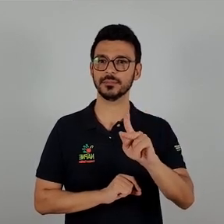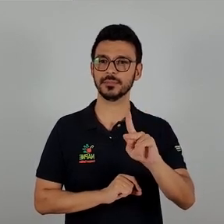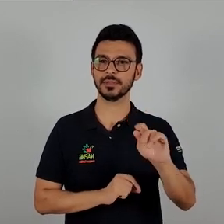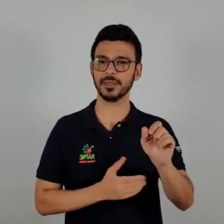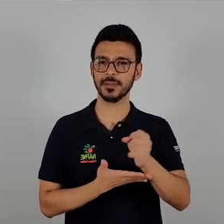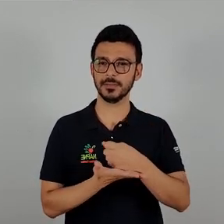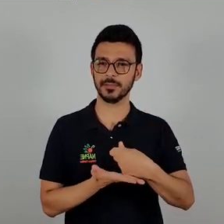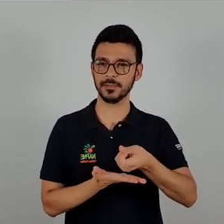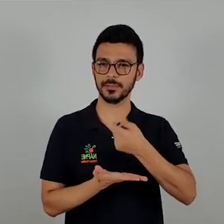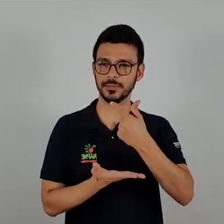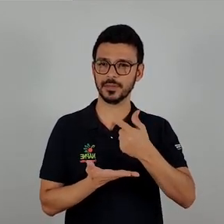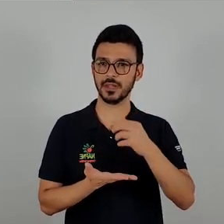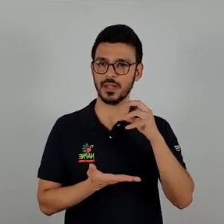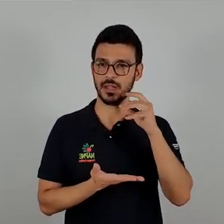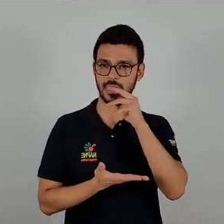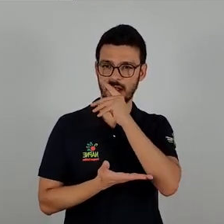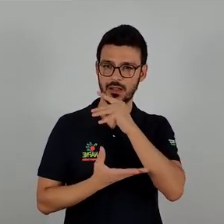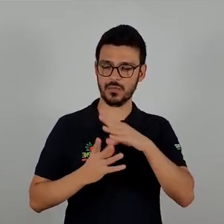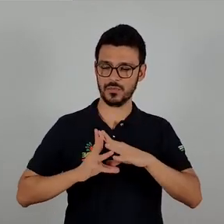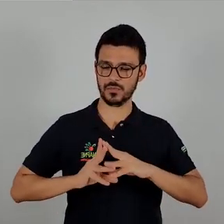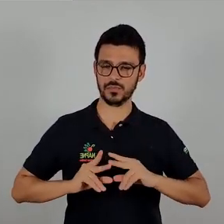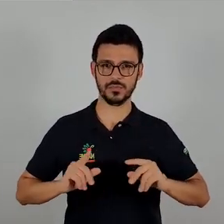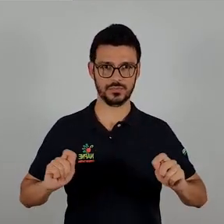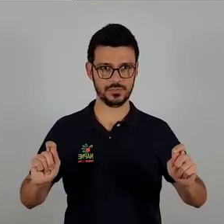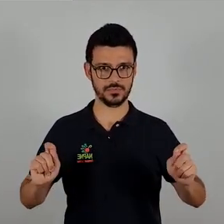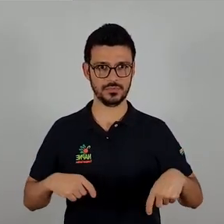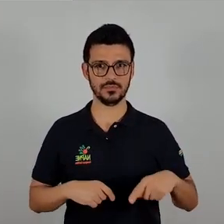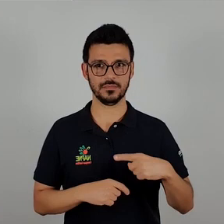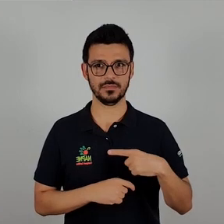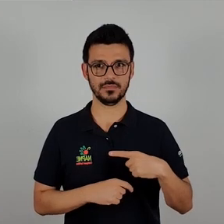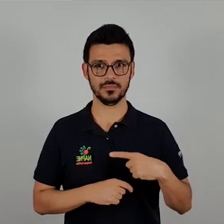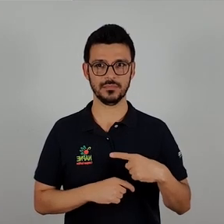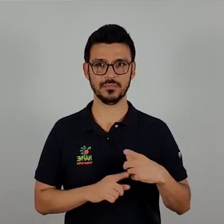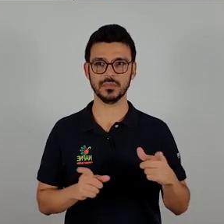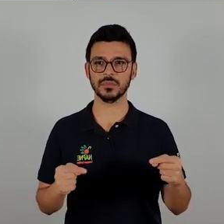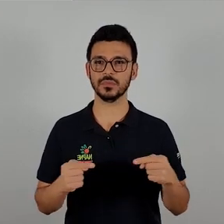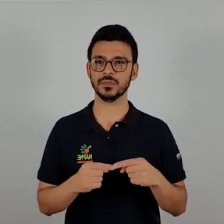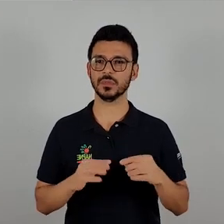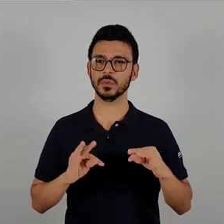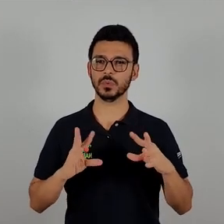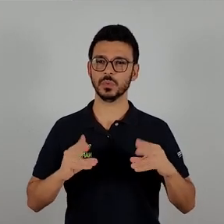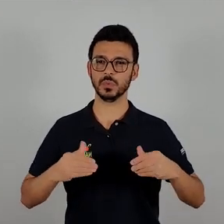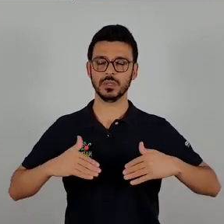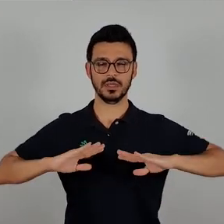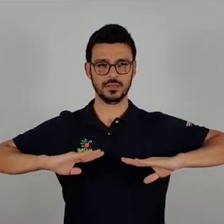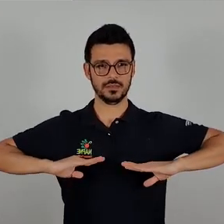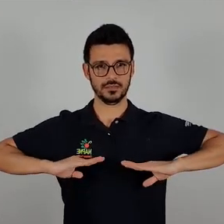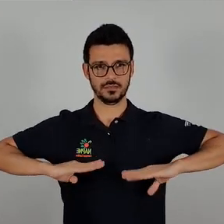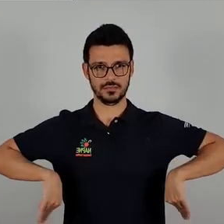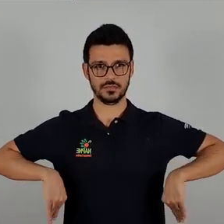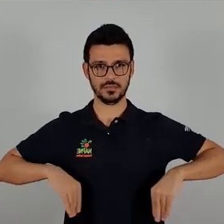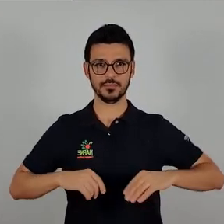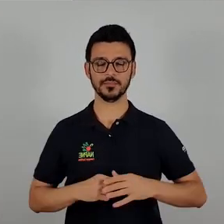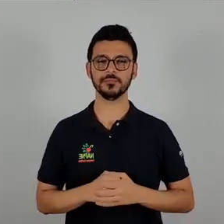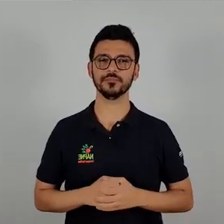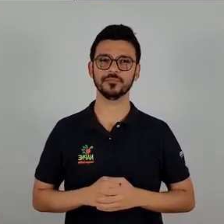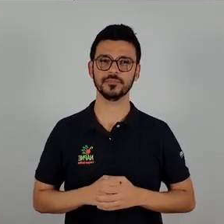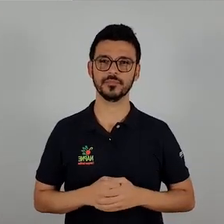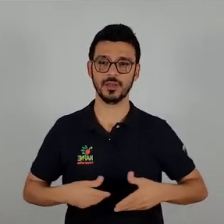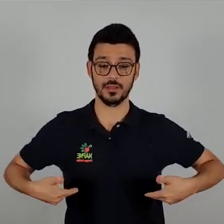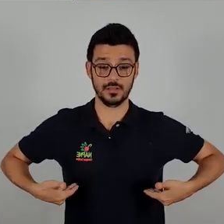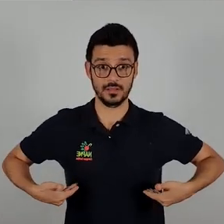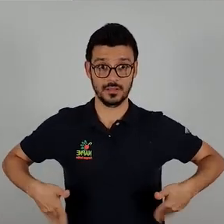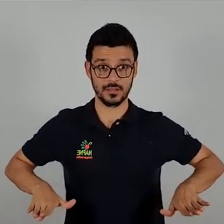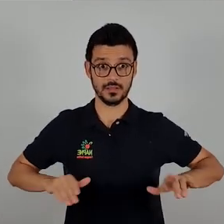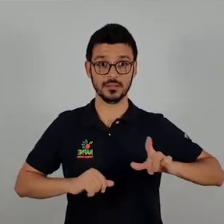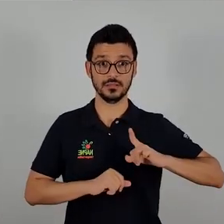linha aguda, que é a síndrome da bexiga inflamada, sem uso de antibióticos. Então, usei uma única fórmula durante 5 dias e mandamos